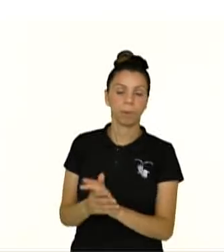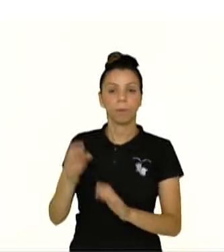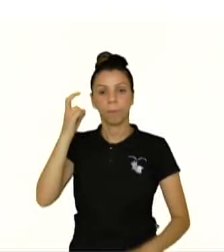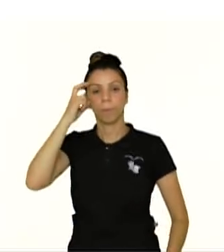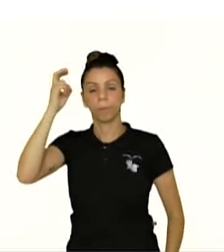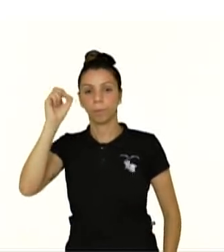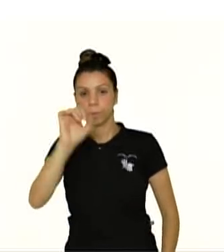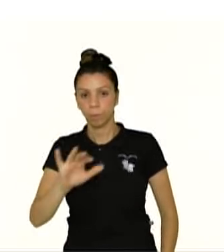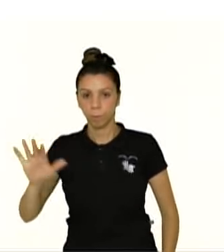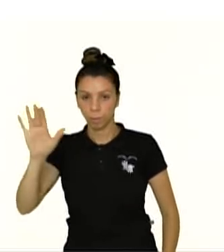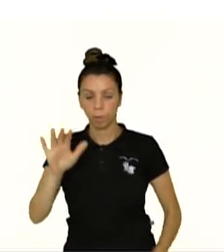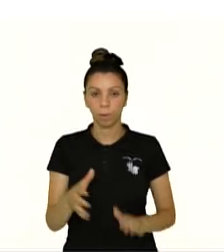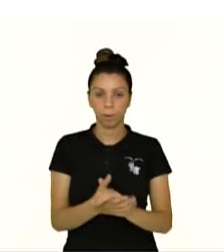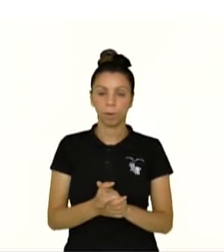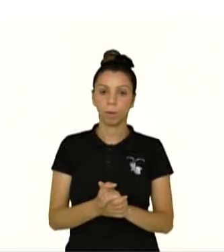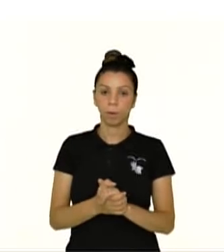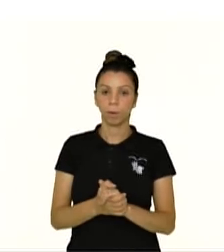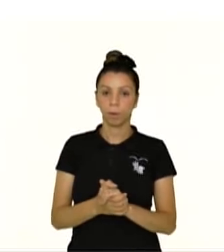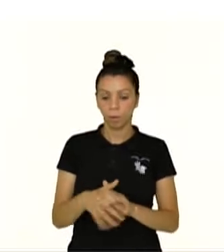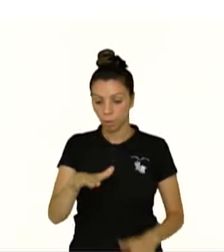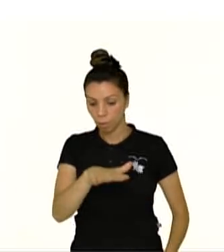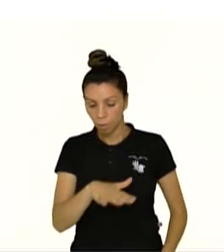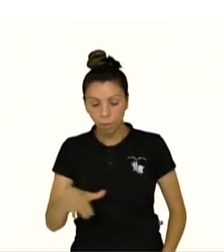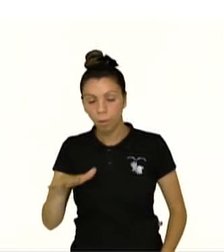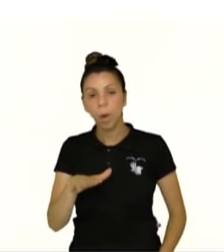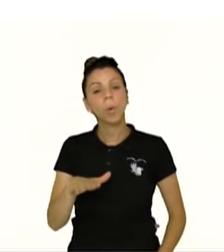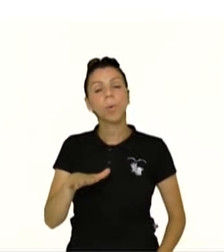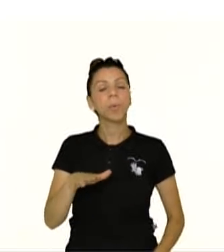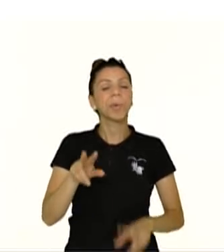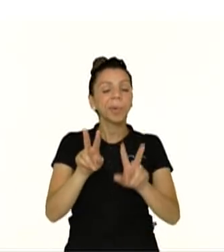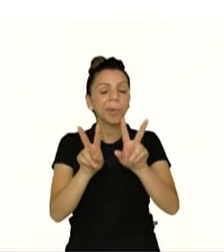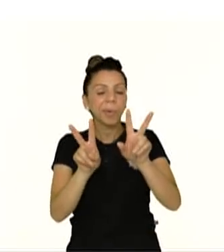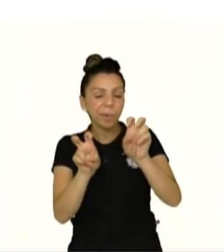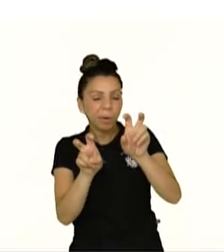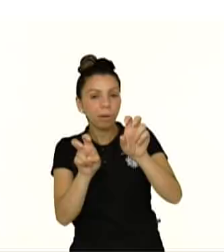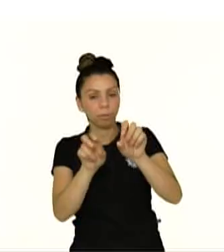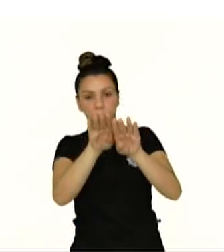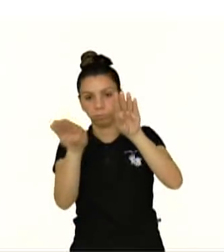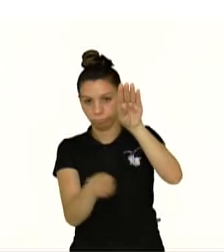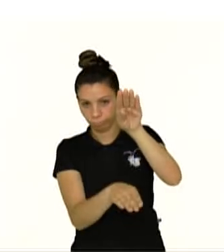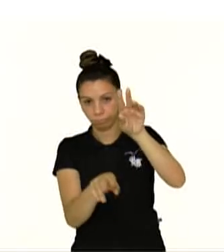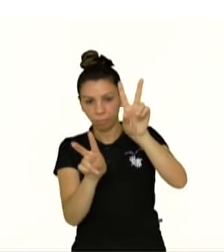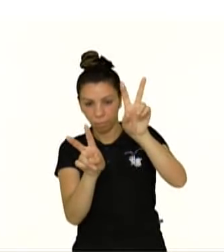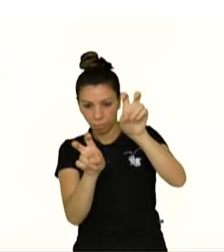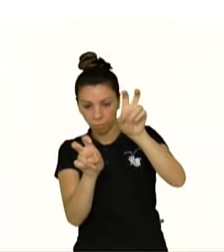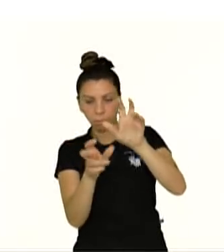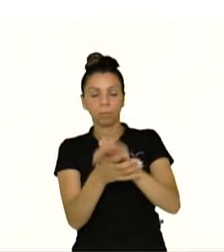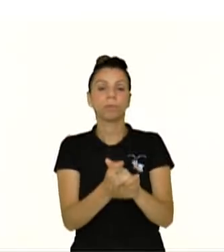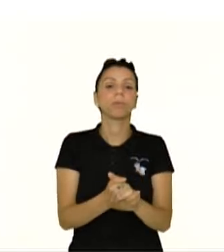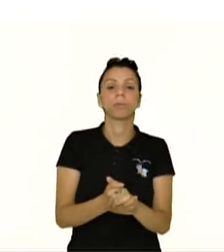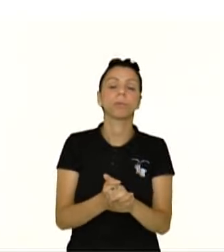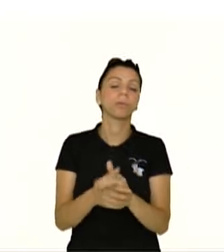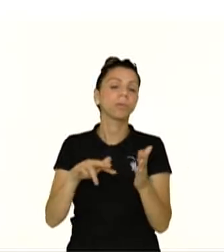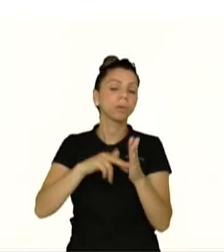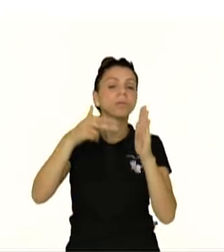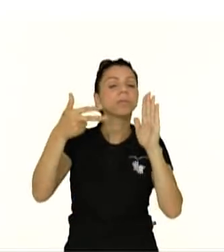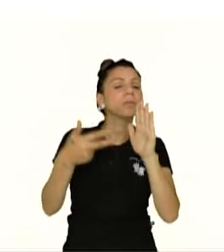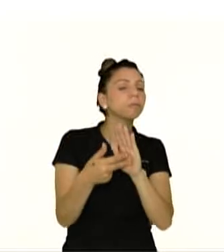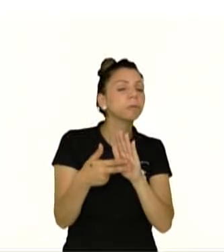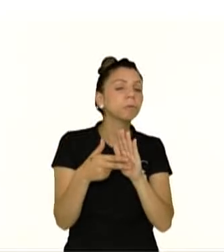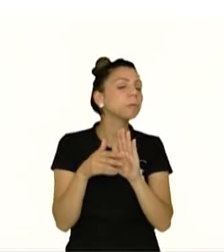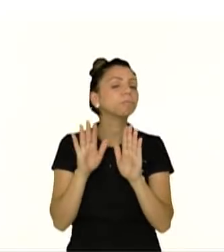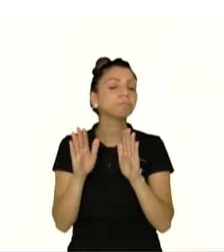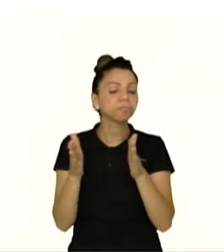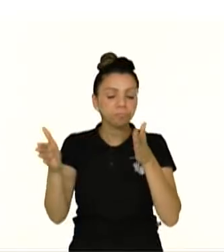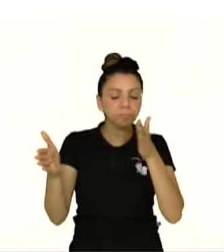europeia aos povos, entre aspas, inferiores. De maneira prática, o que significa isso? O que significou isso naquele